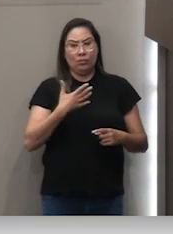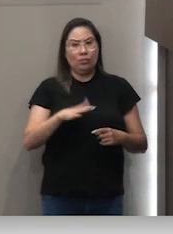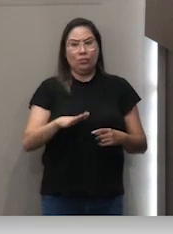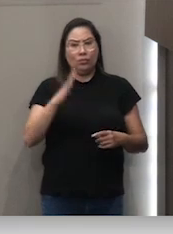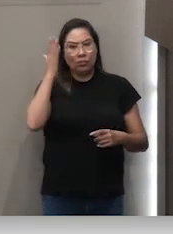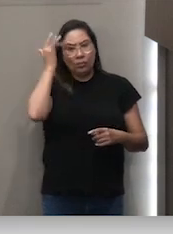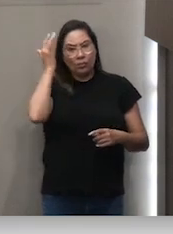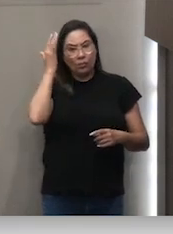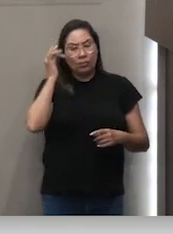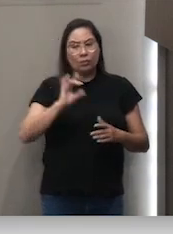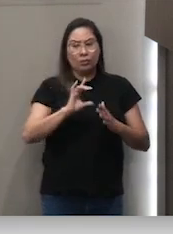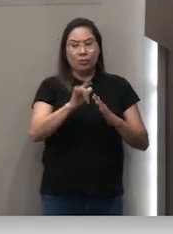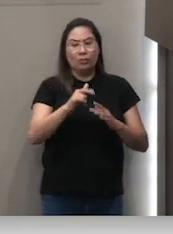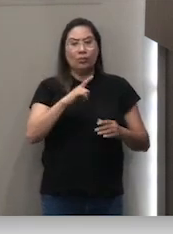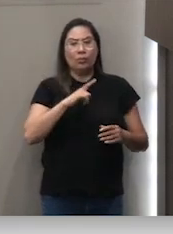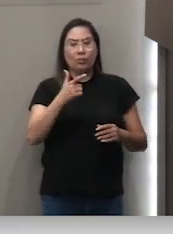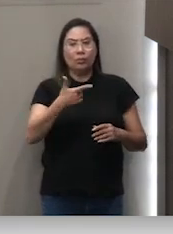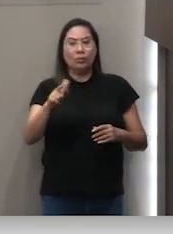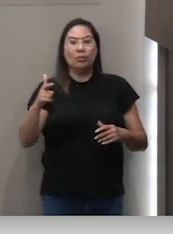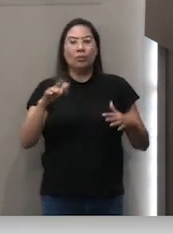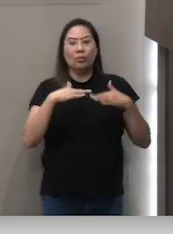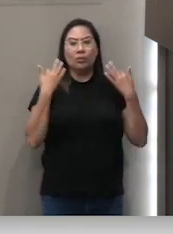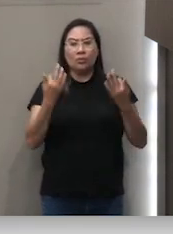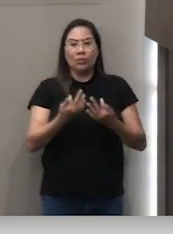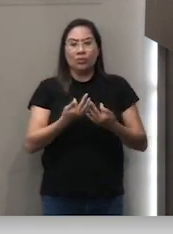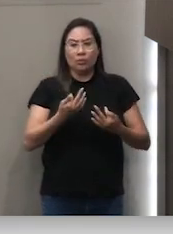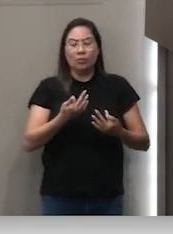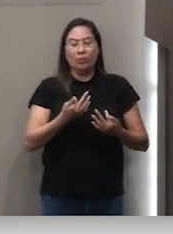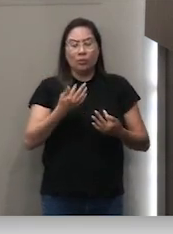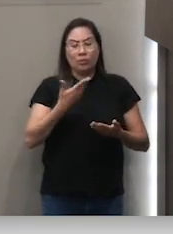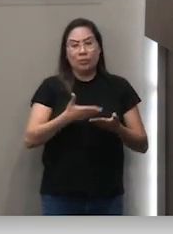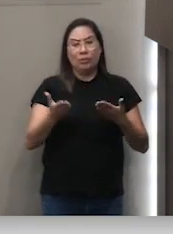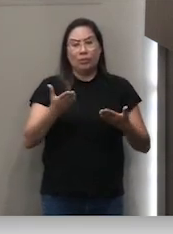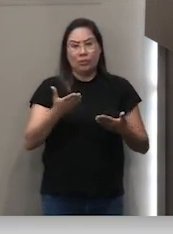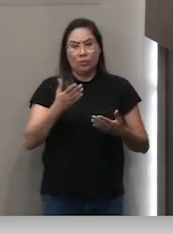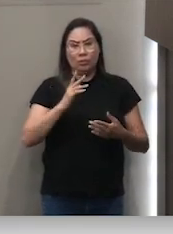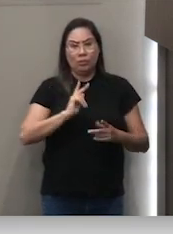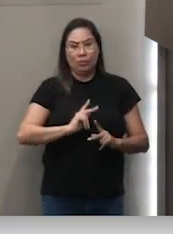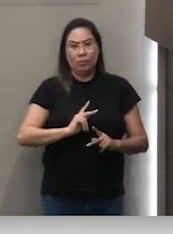que amanhã ou depois venham outros familiares aqui relatar que perdeu um